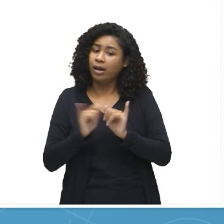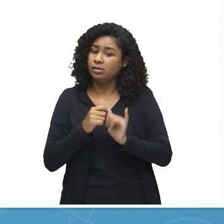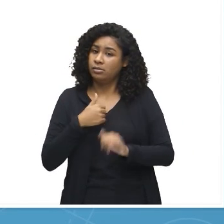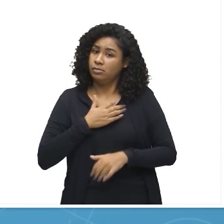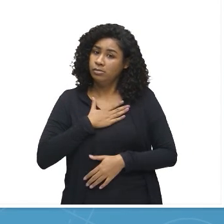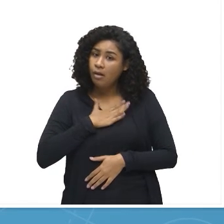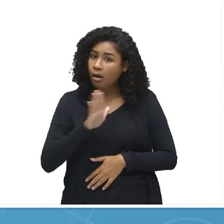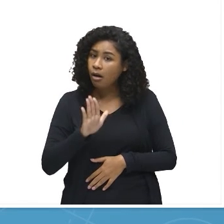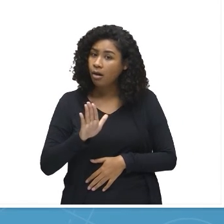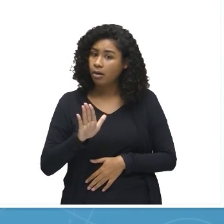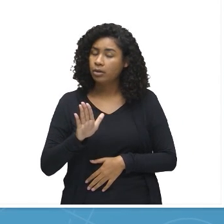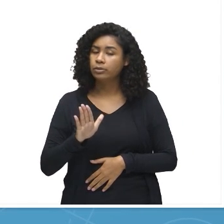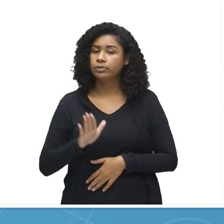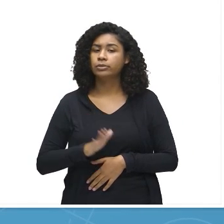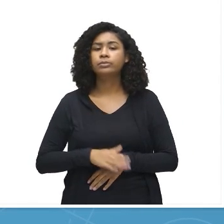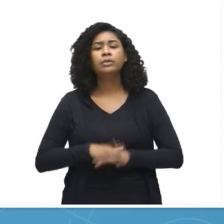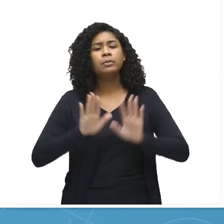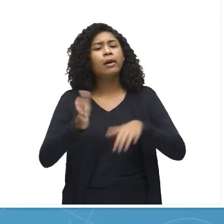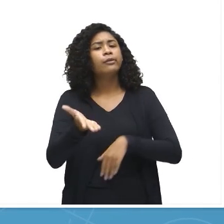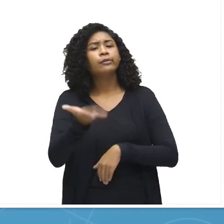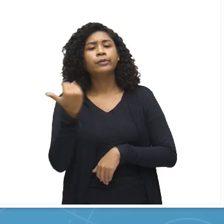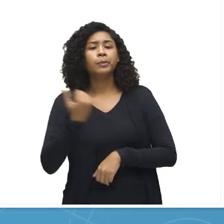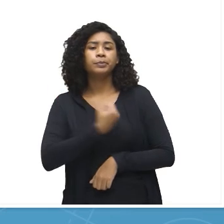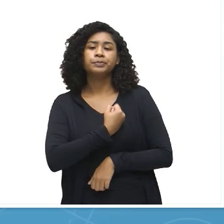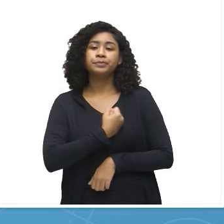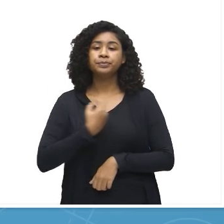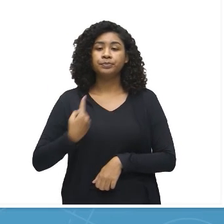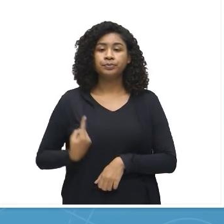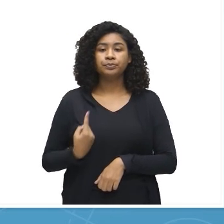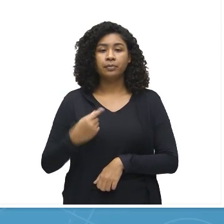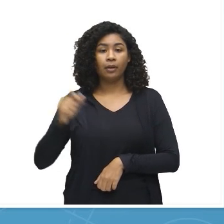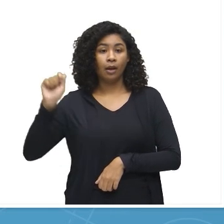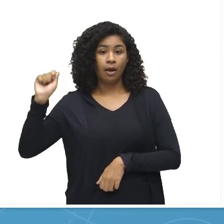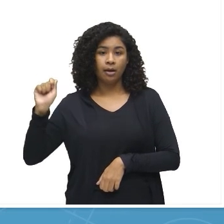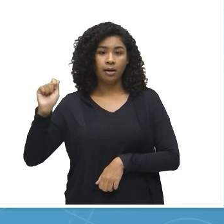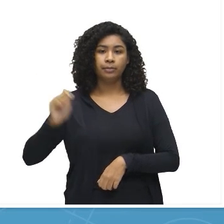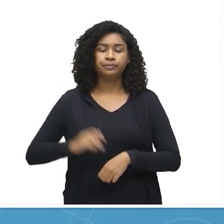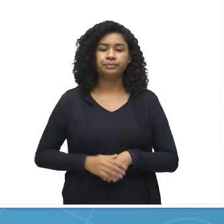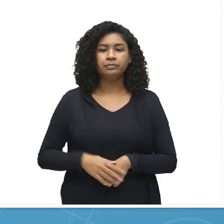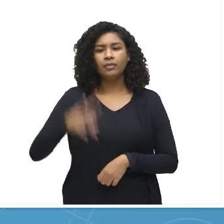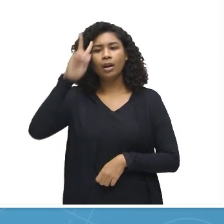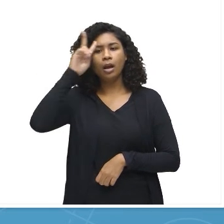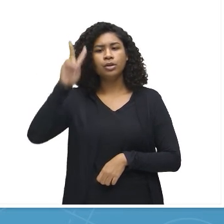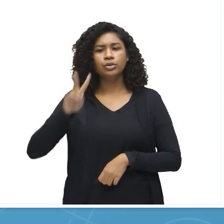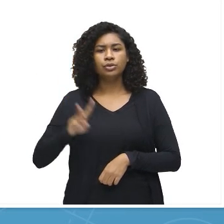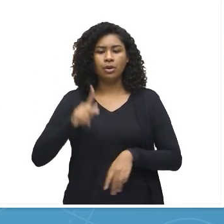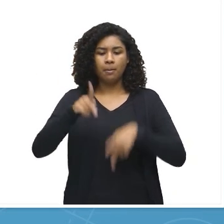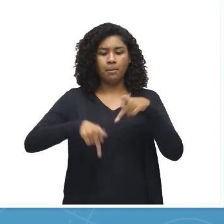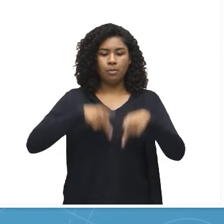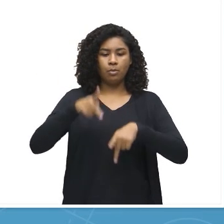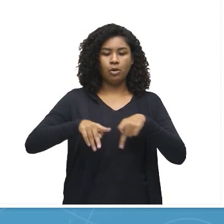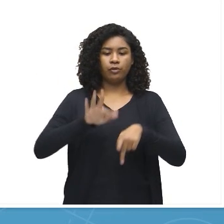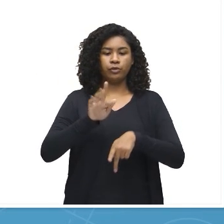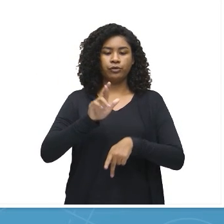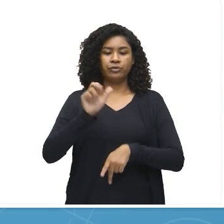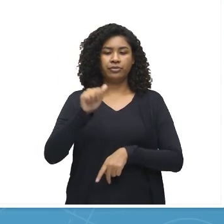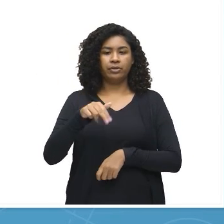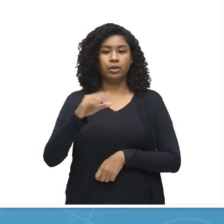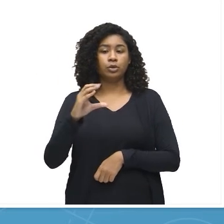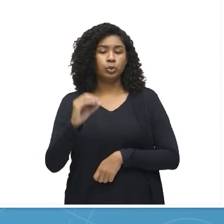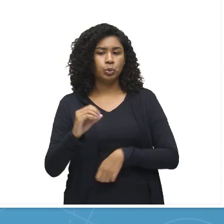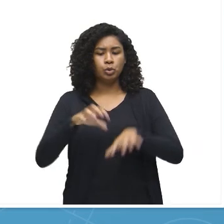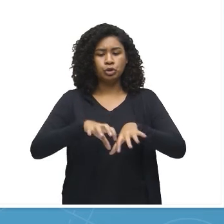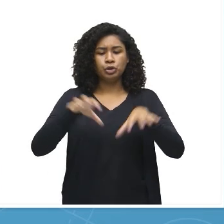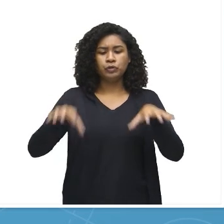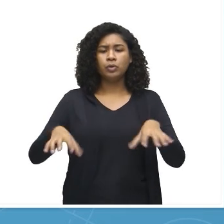lá, questão 1, letra A. Como está dividida a história dos francos? A gente viu que está